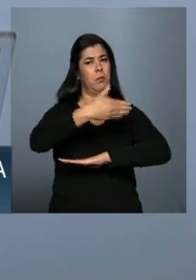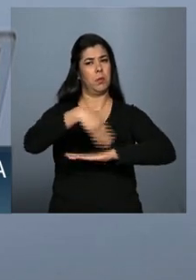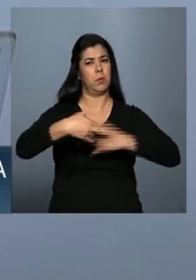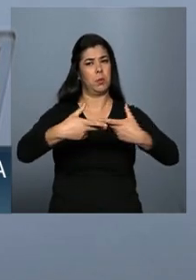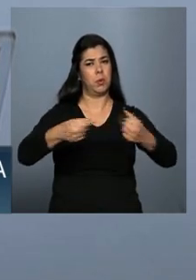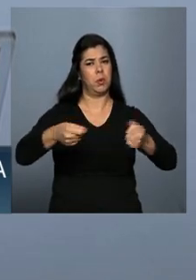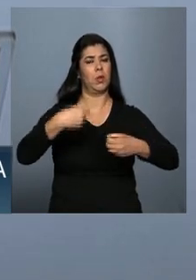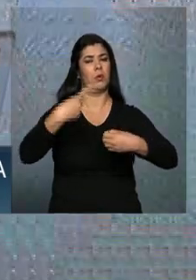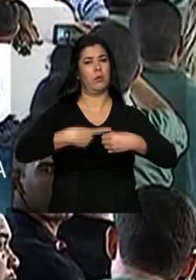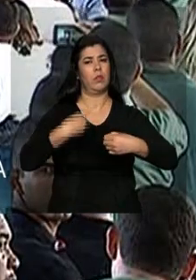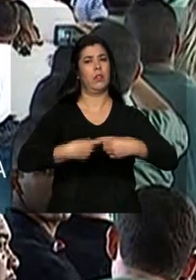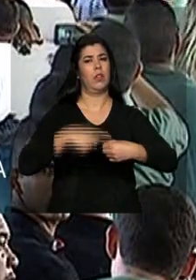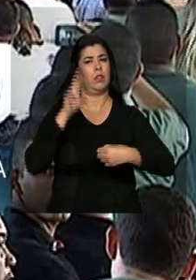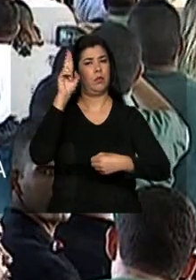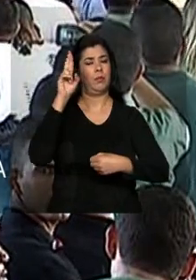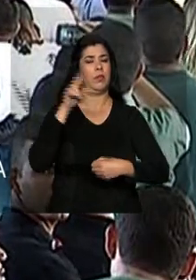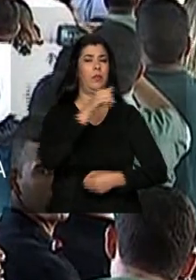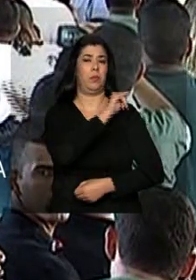de Janeiro.